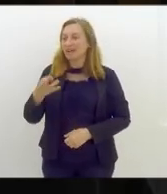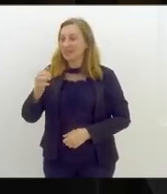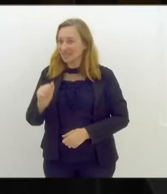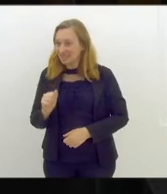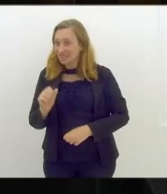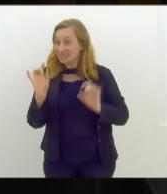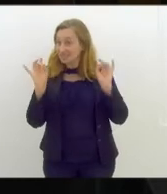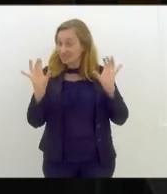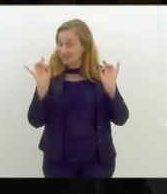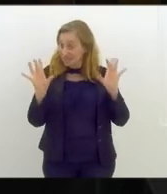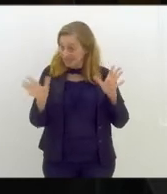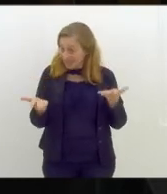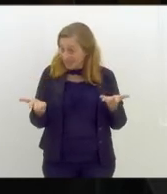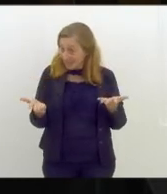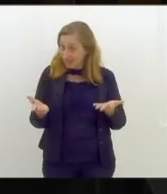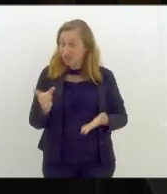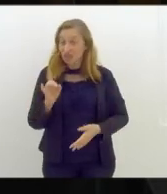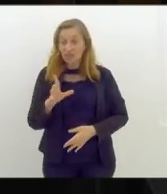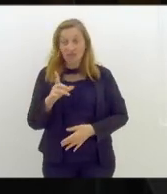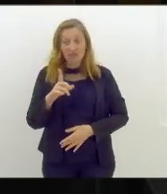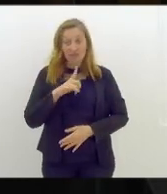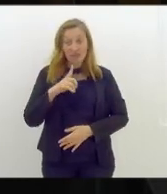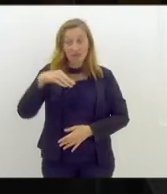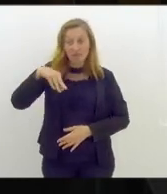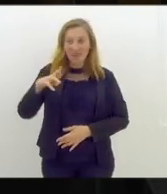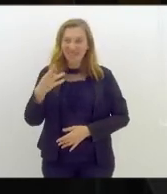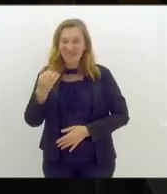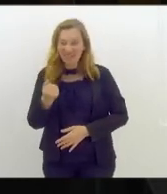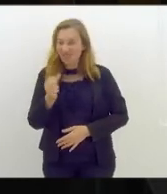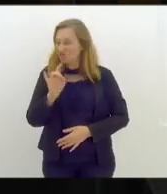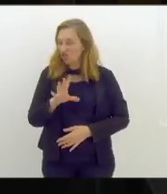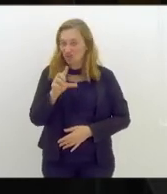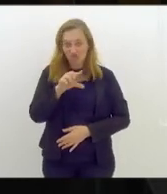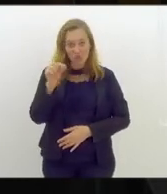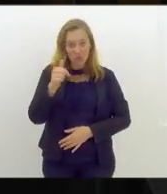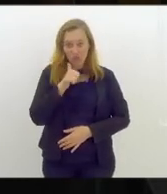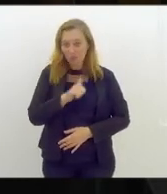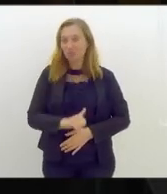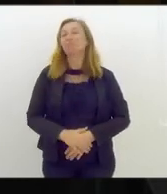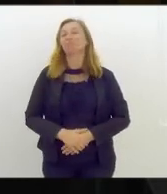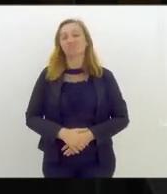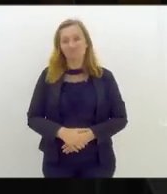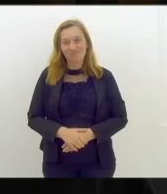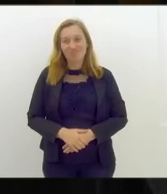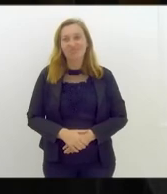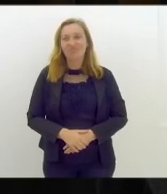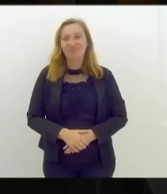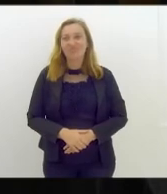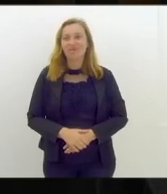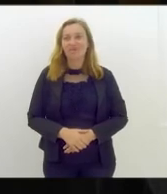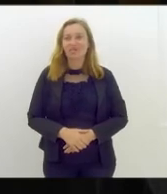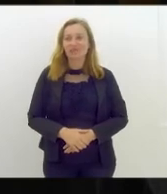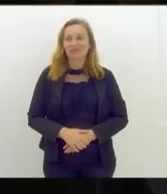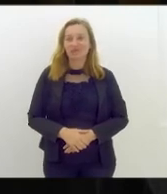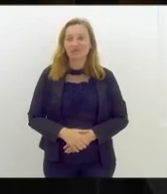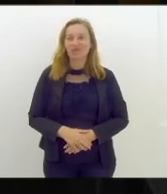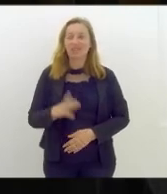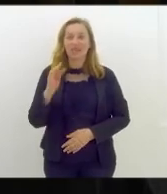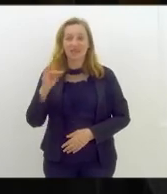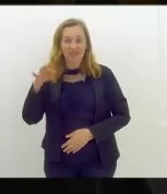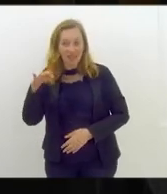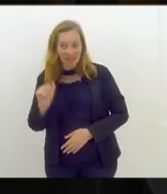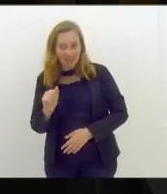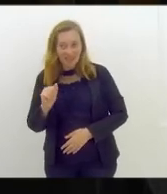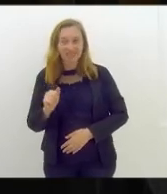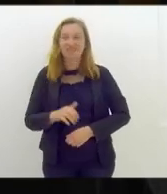especiais, porque eu falei, eu só vou ter madrinhas, e realmente eu só escolhi madrinhas. Né? Renata Isaal, está aqui,